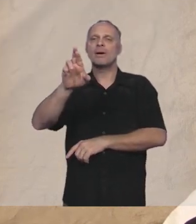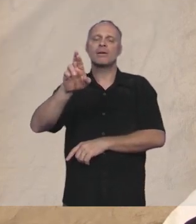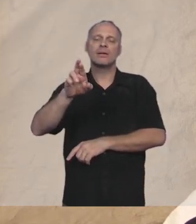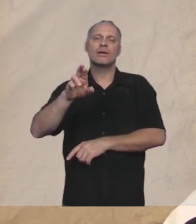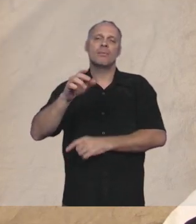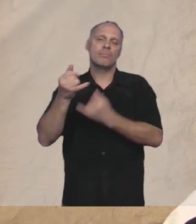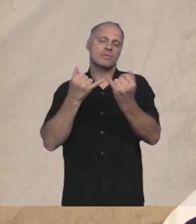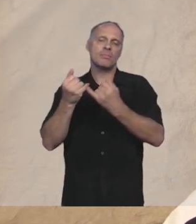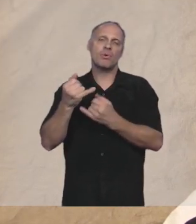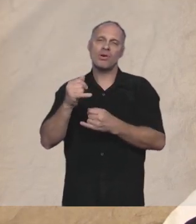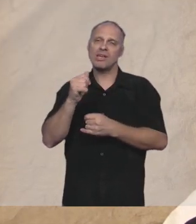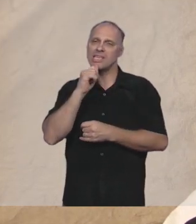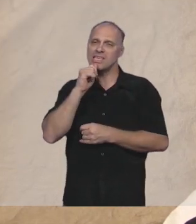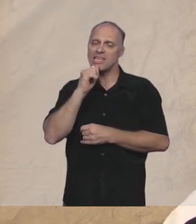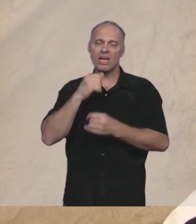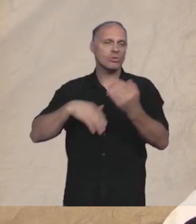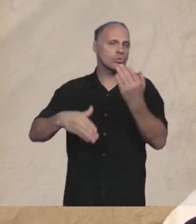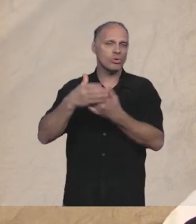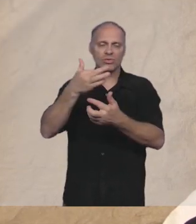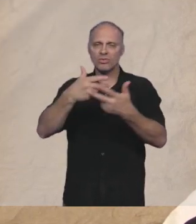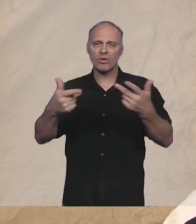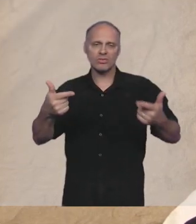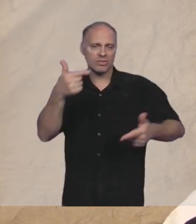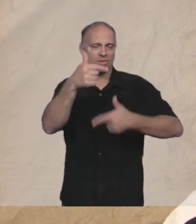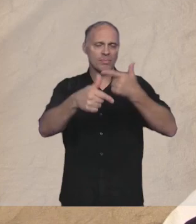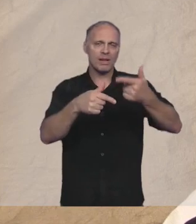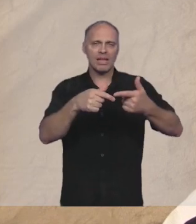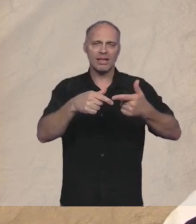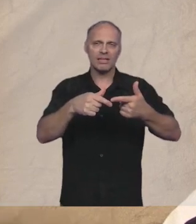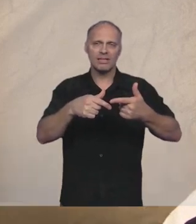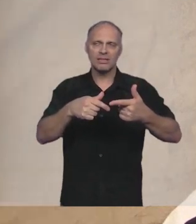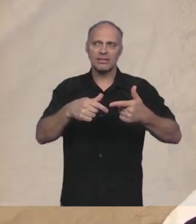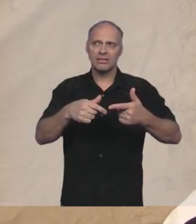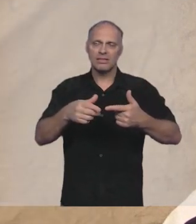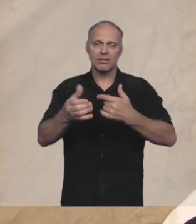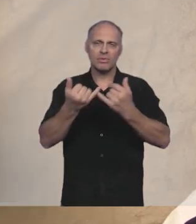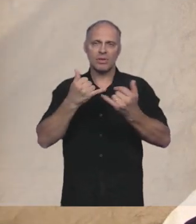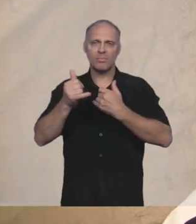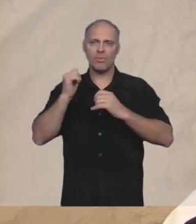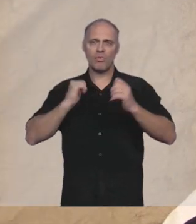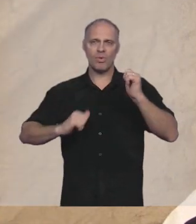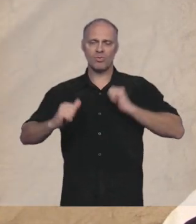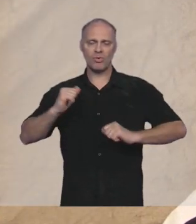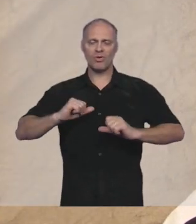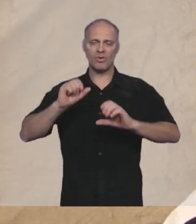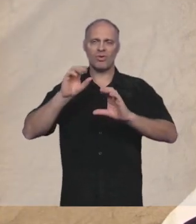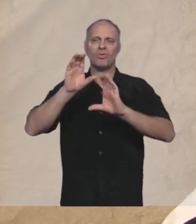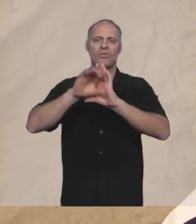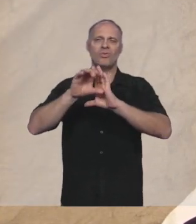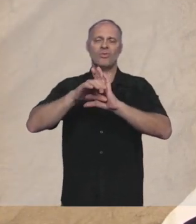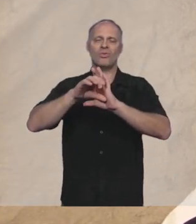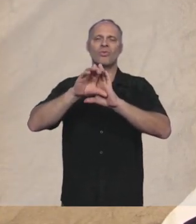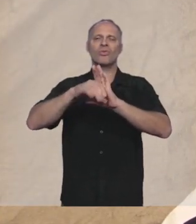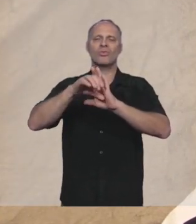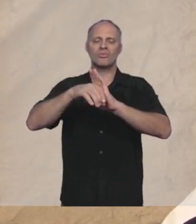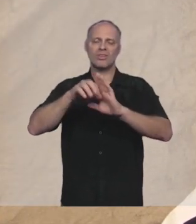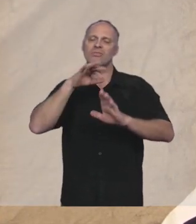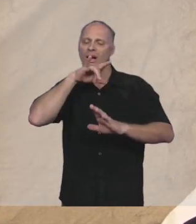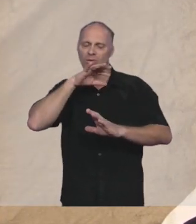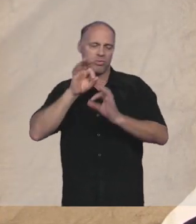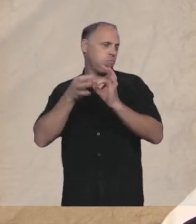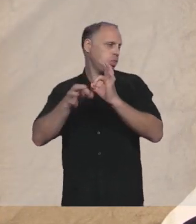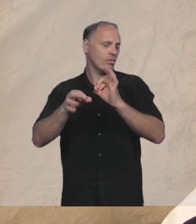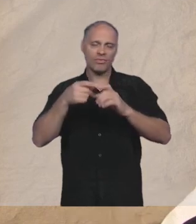conceito de ator ruim é bem longo, a gente não vai talvez falar disso agora, né? Mas eu diria que a gente consegue construir isso